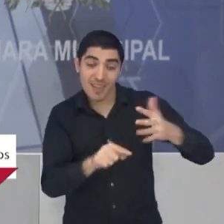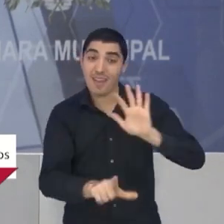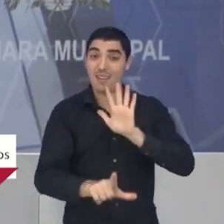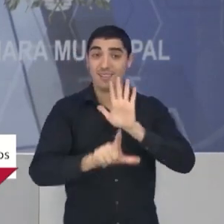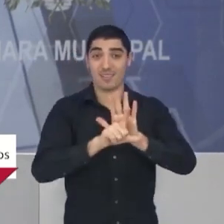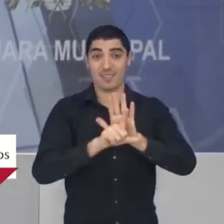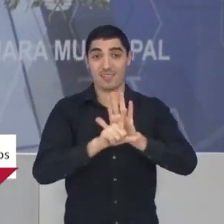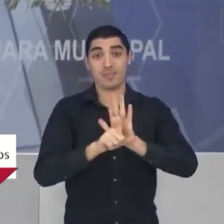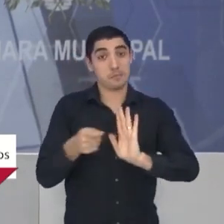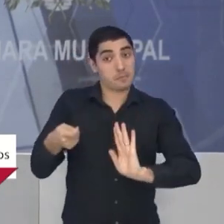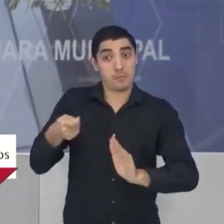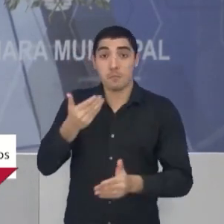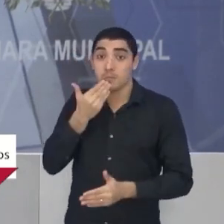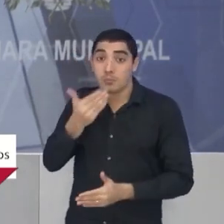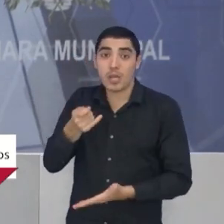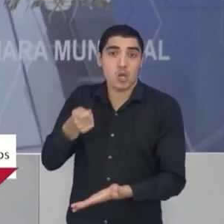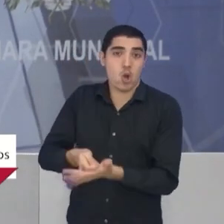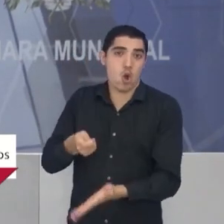sendo